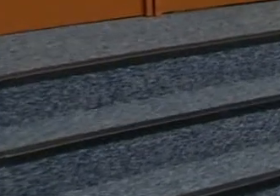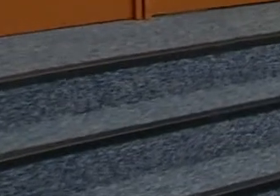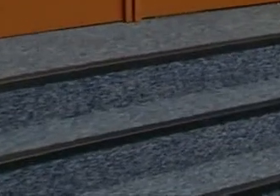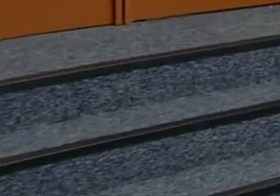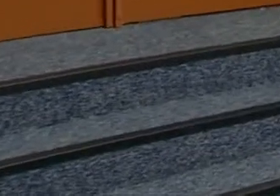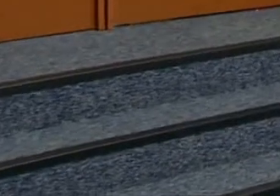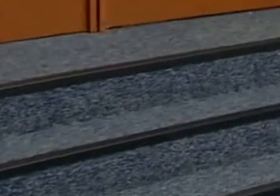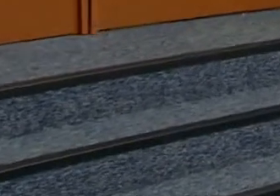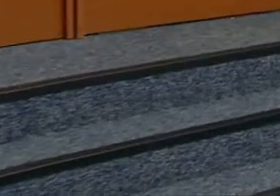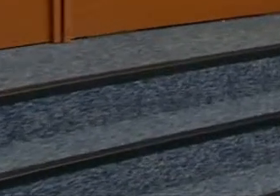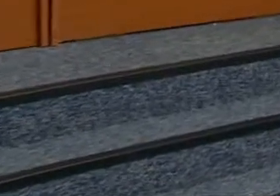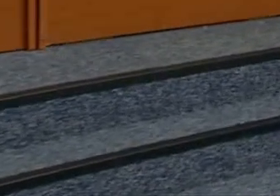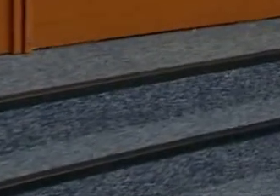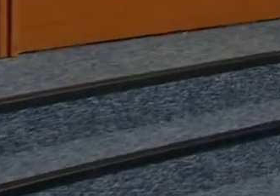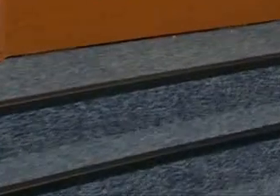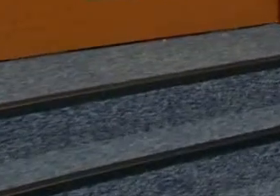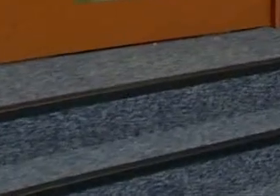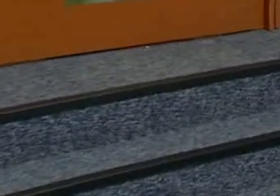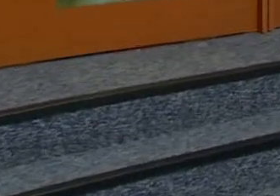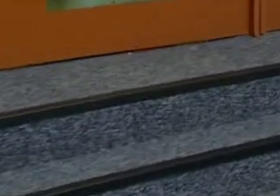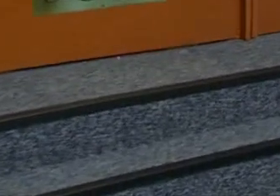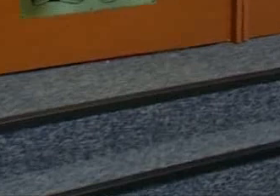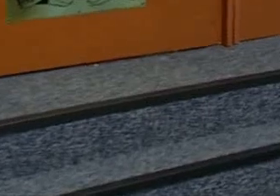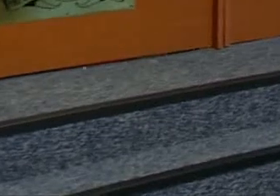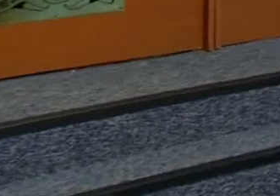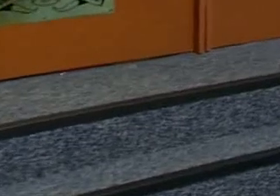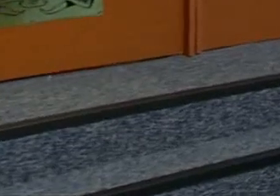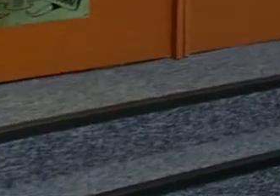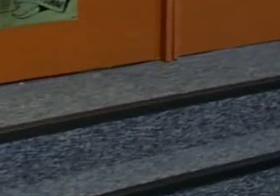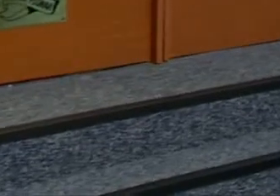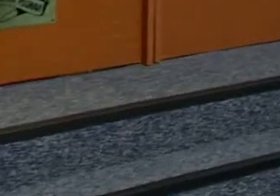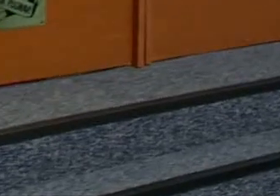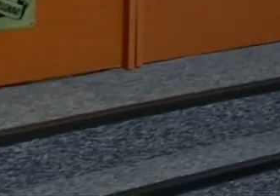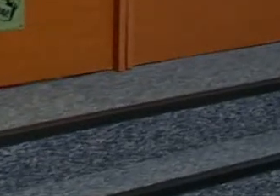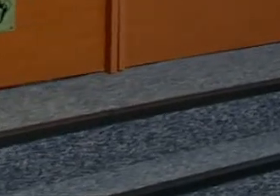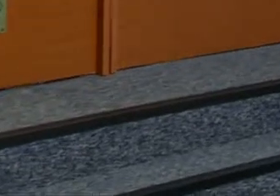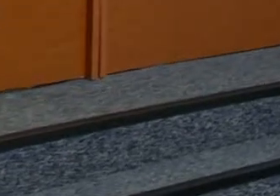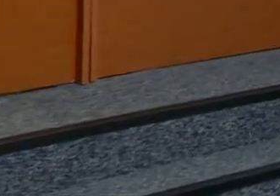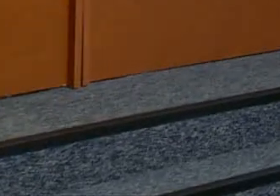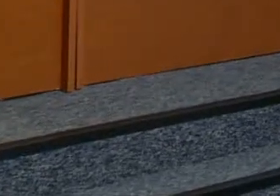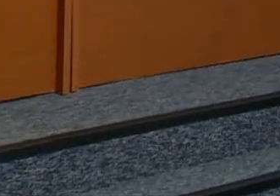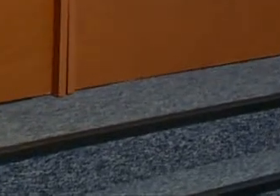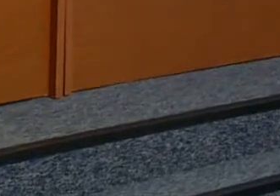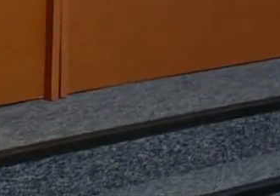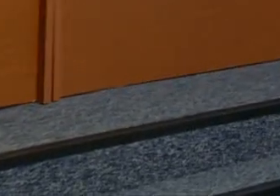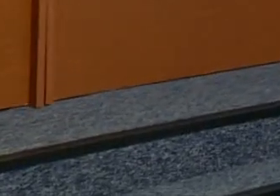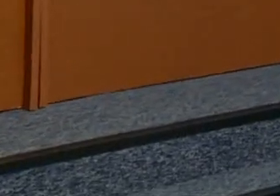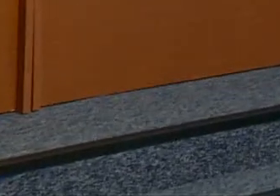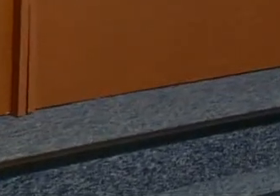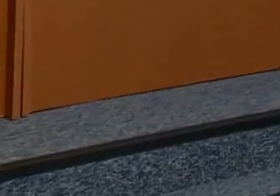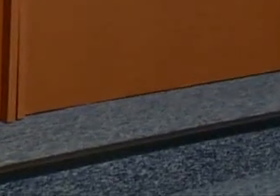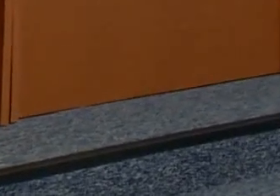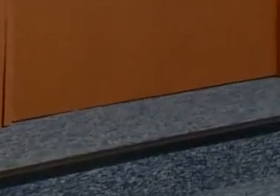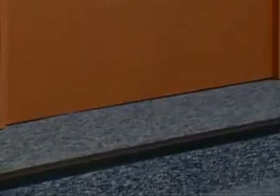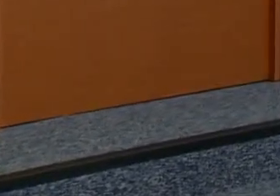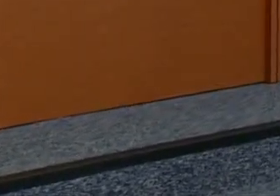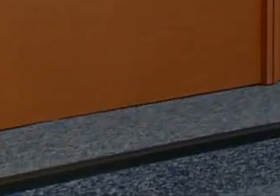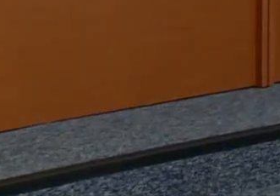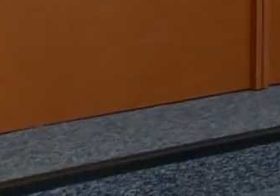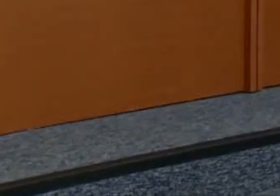Estamos aqui aguardando a corporação, os bombeiros que fazem seu trabalho de forma